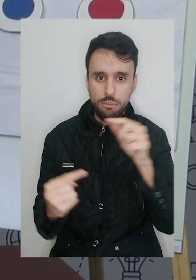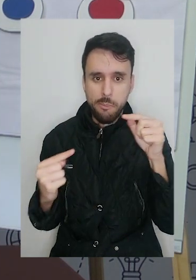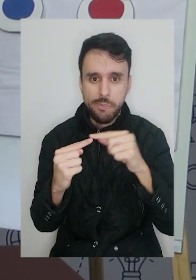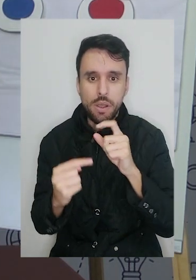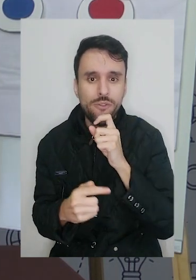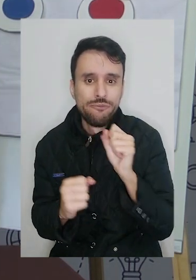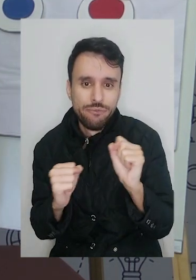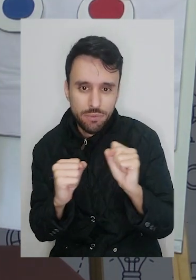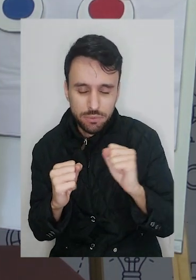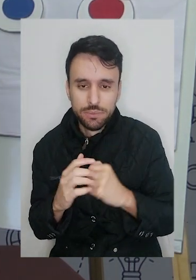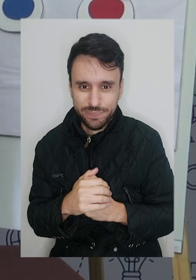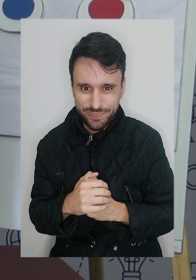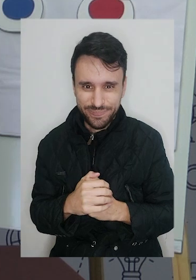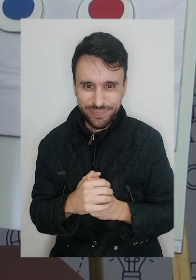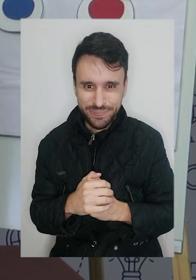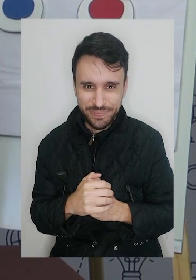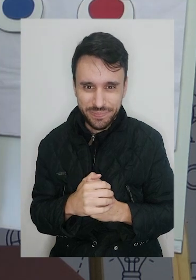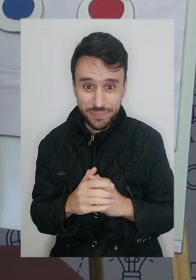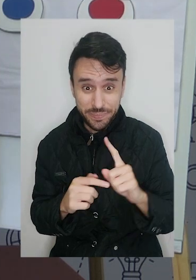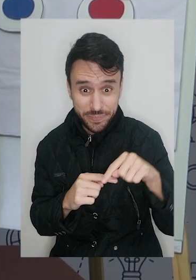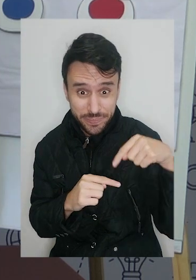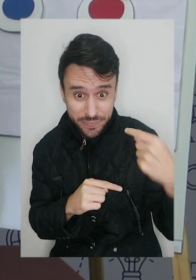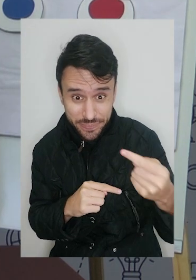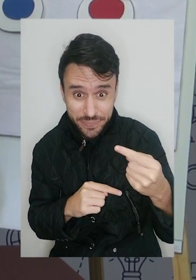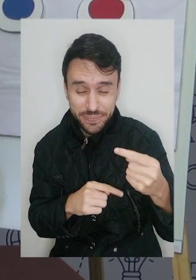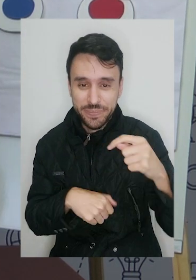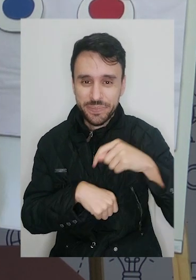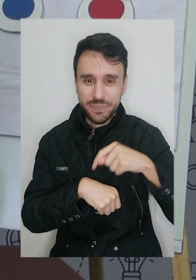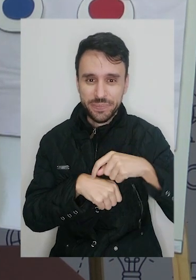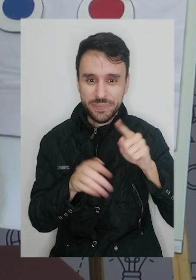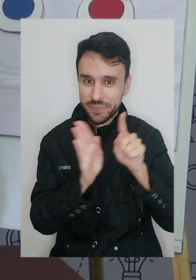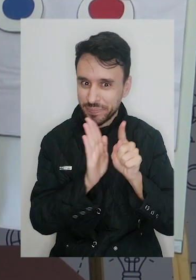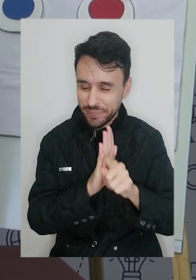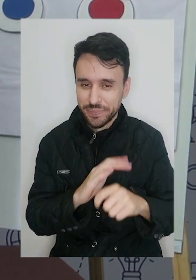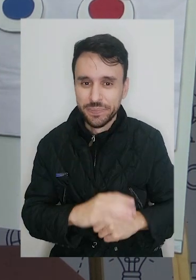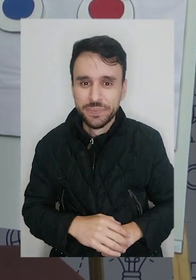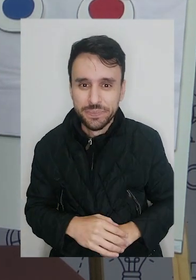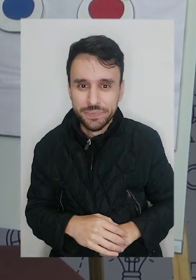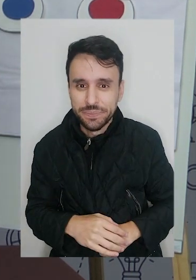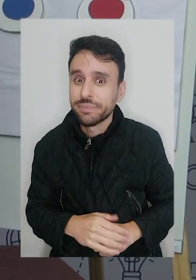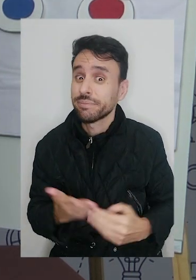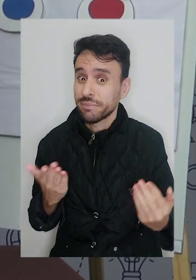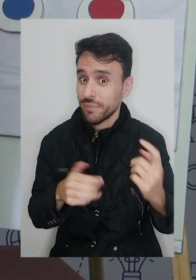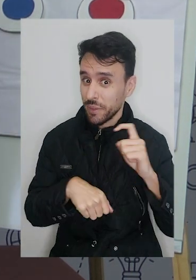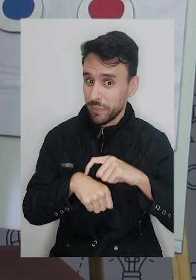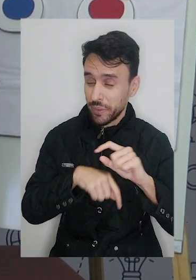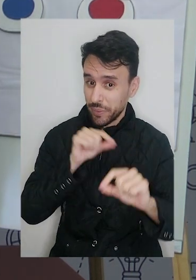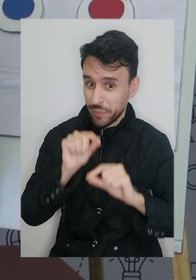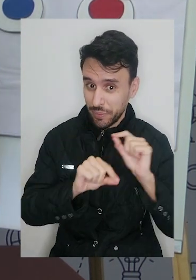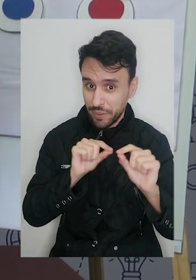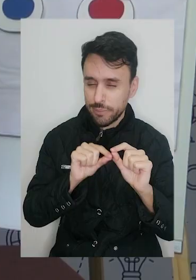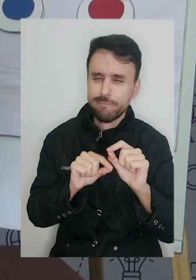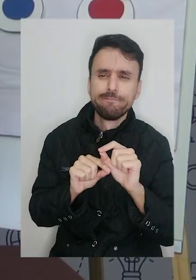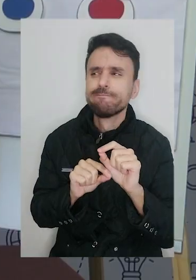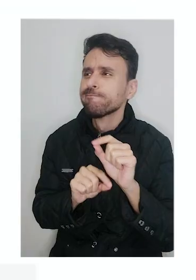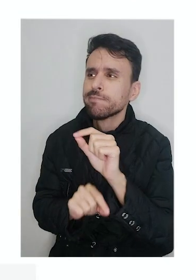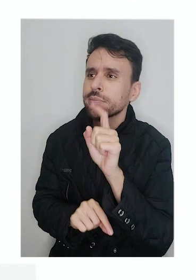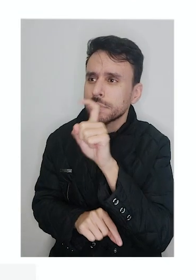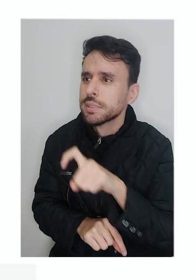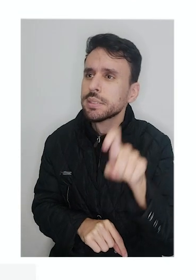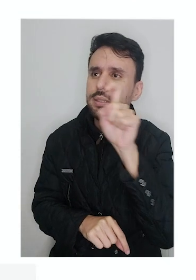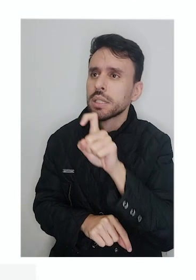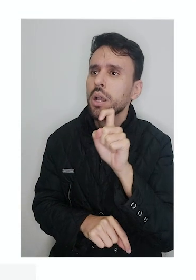frio. E agora, próximo momento do nosso quiz. Agora, circule o estudante que